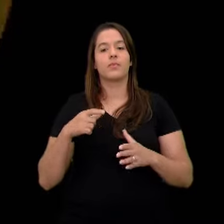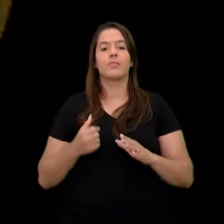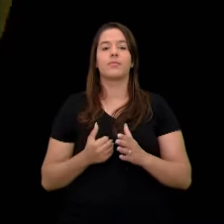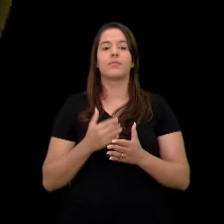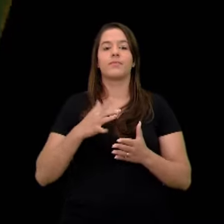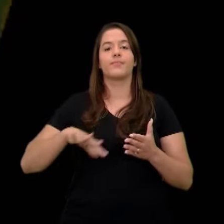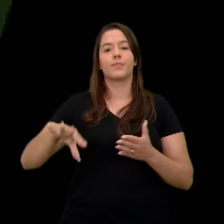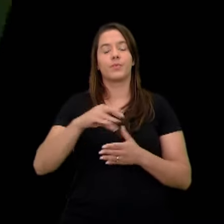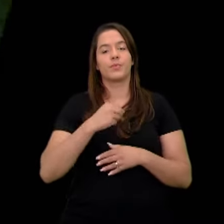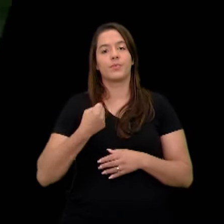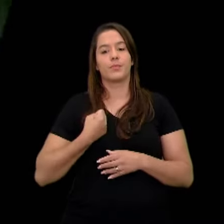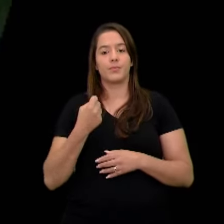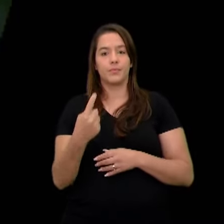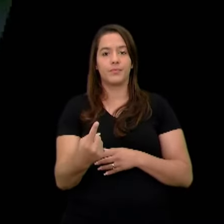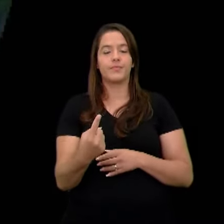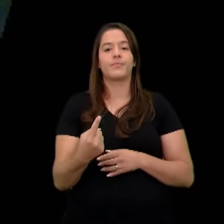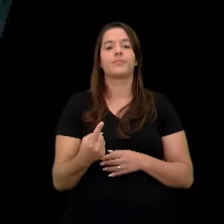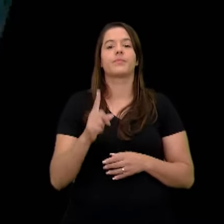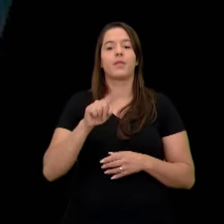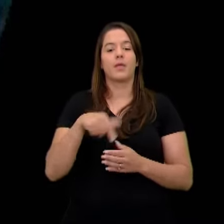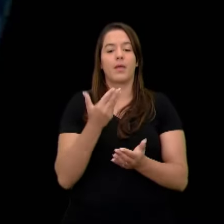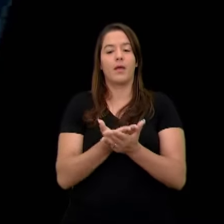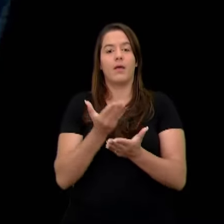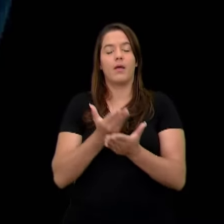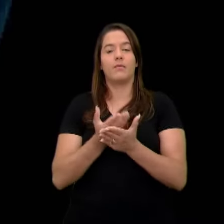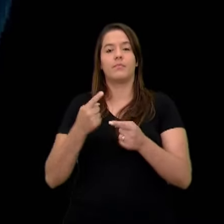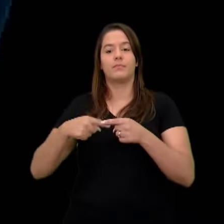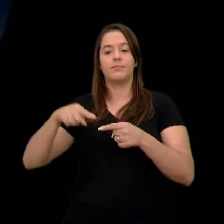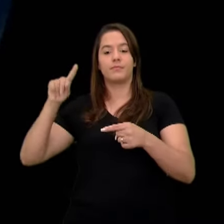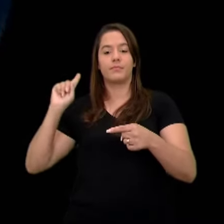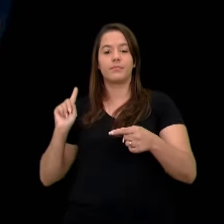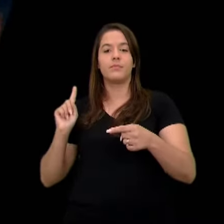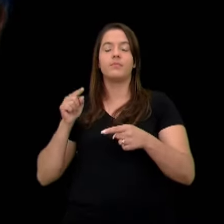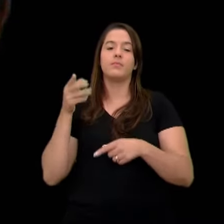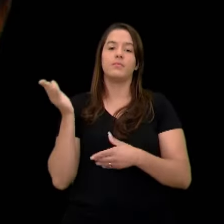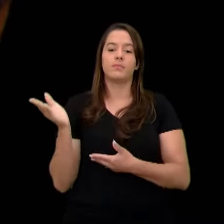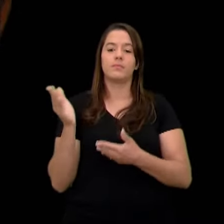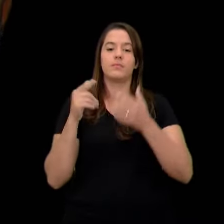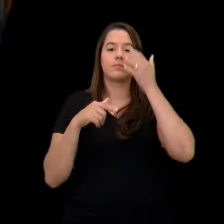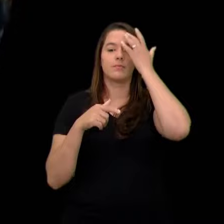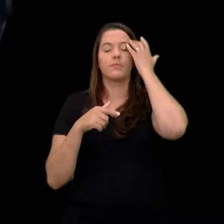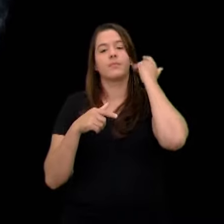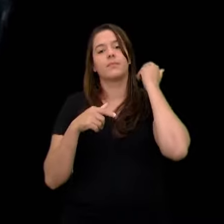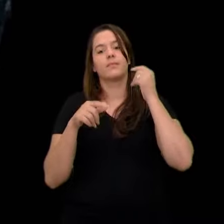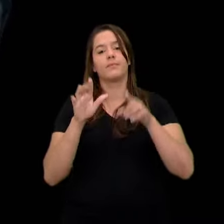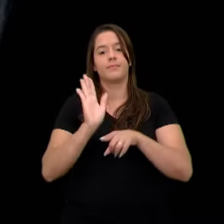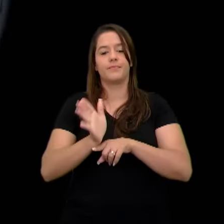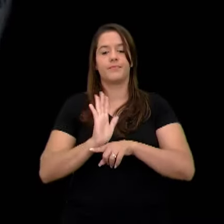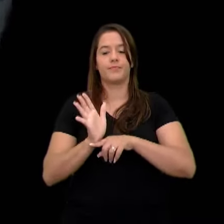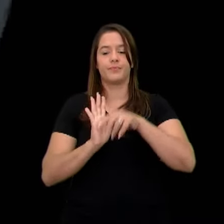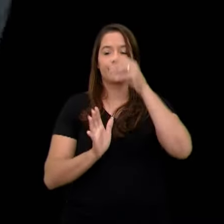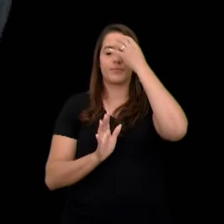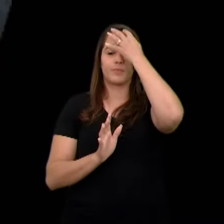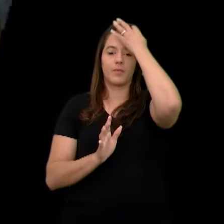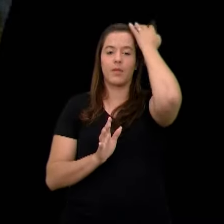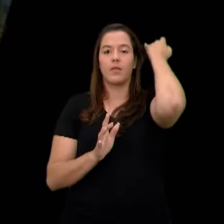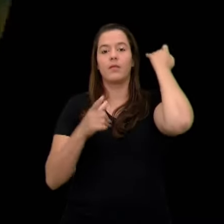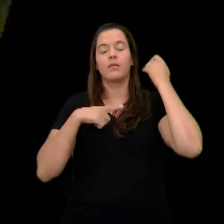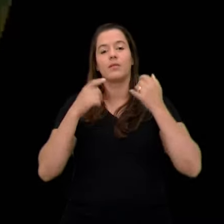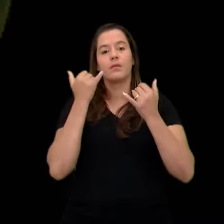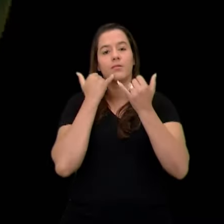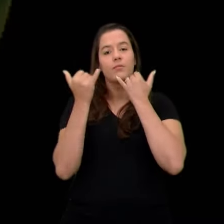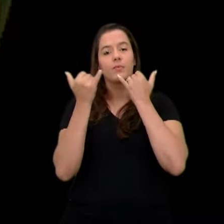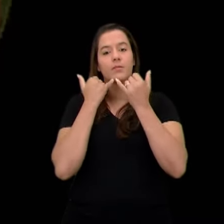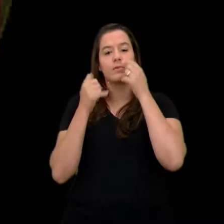introdução 1, né, que foi a aula anterior, né. Então esse vídeo mostra aí claramente, né, o interior aí e a formação aí das